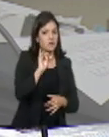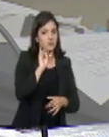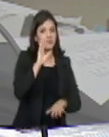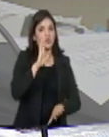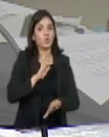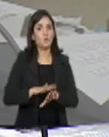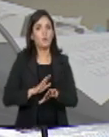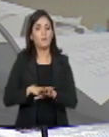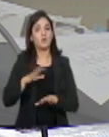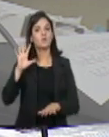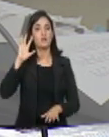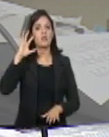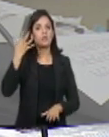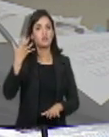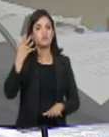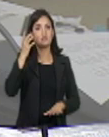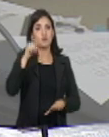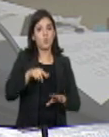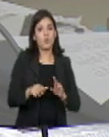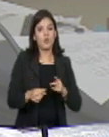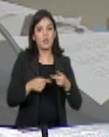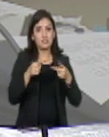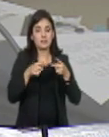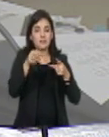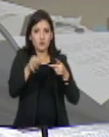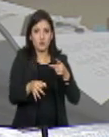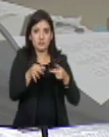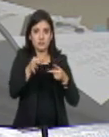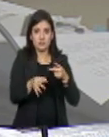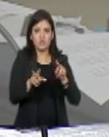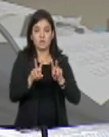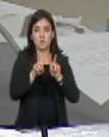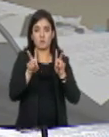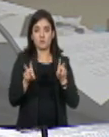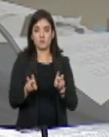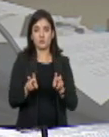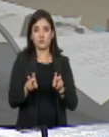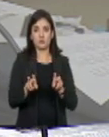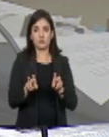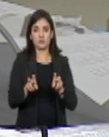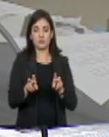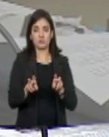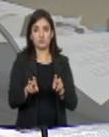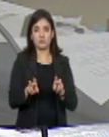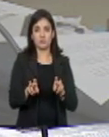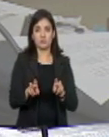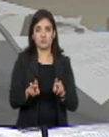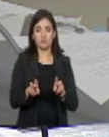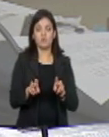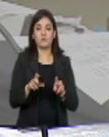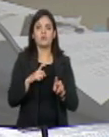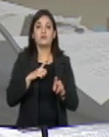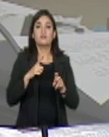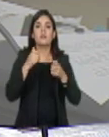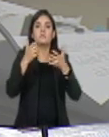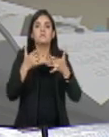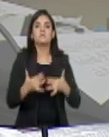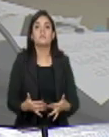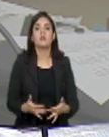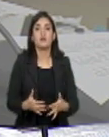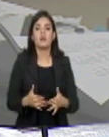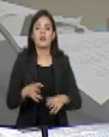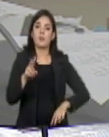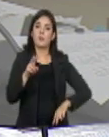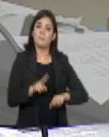decisão em segunda instância, o título que justificava a prisão era o título da